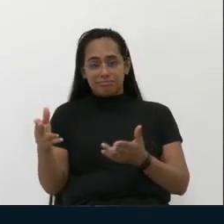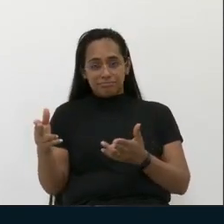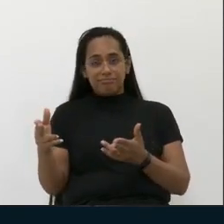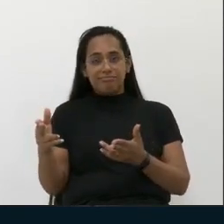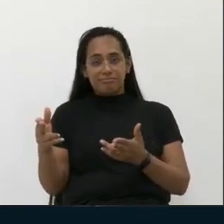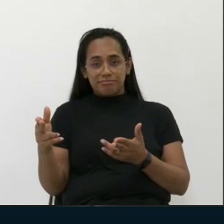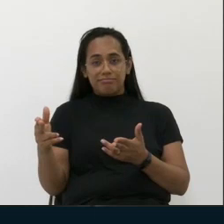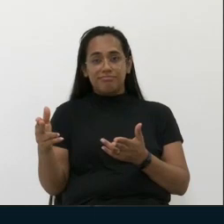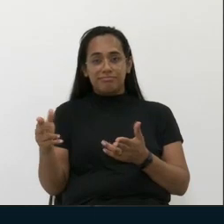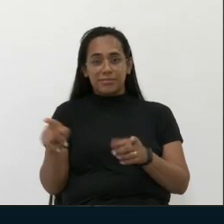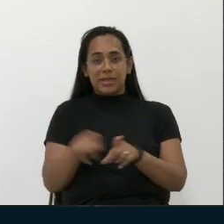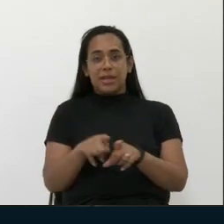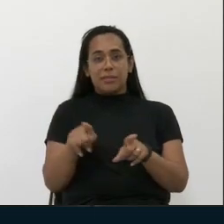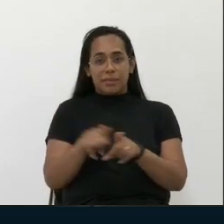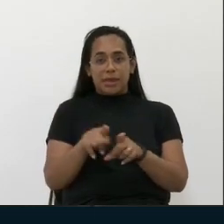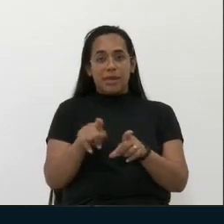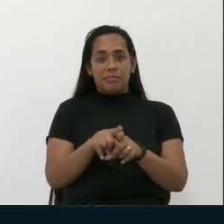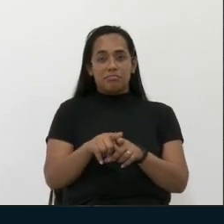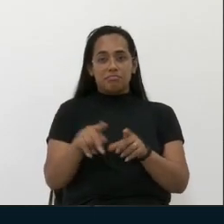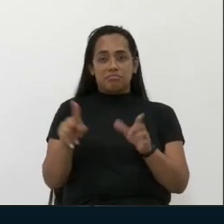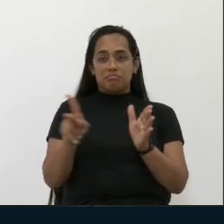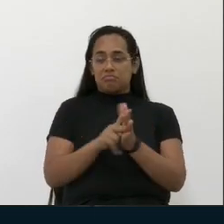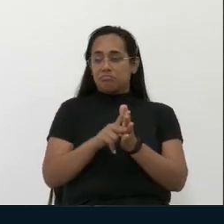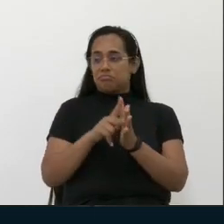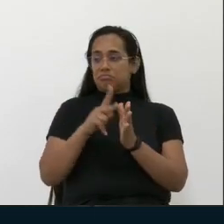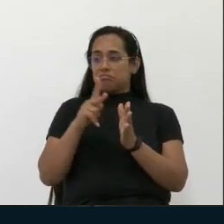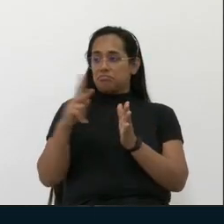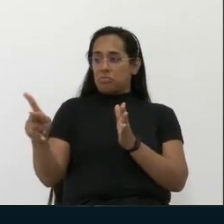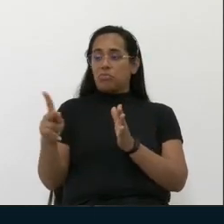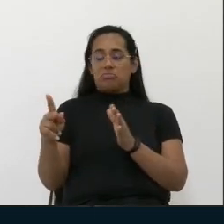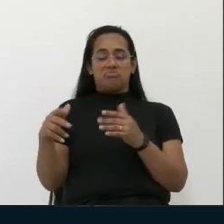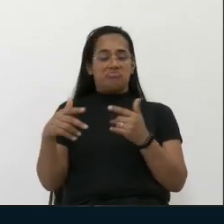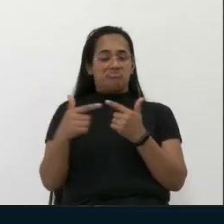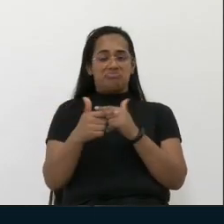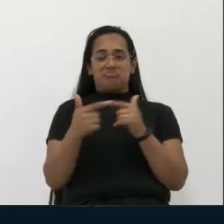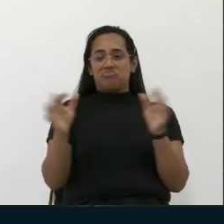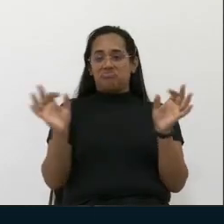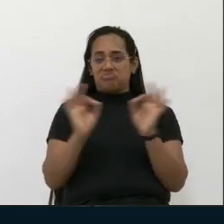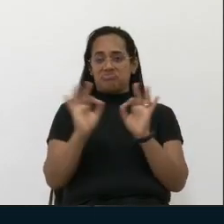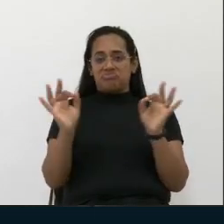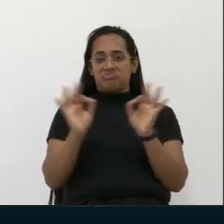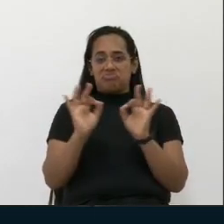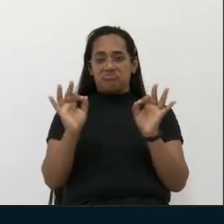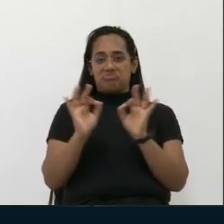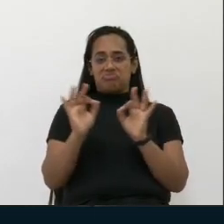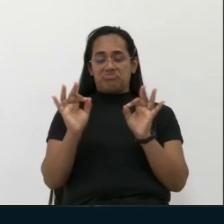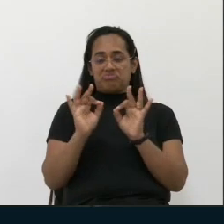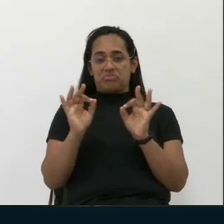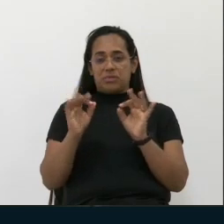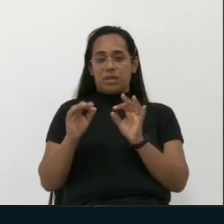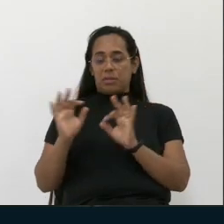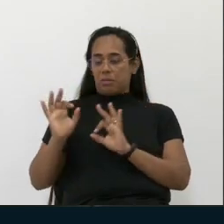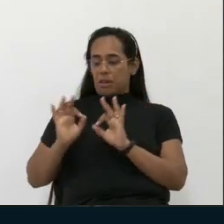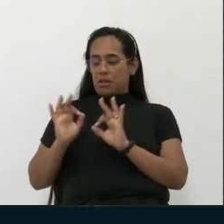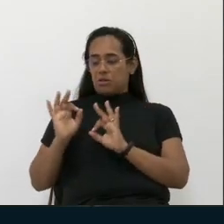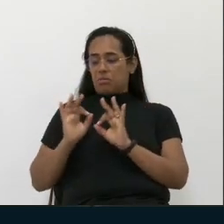um discurso próprio, um planejamento próprio. O planejamento é o anti-PT. É isso, que é o que o PT